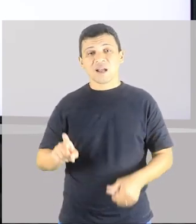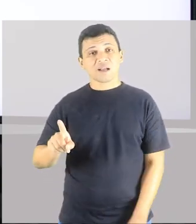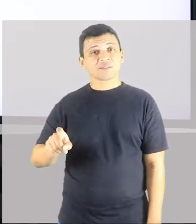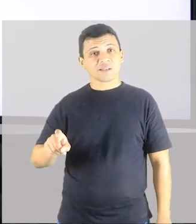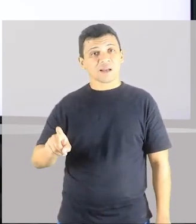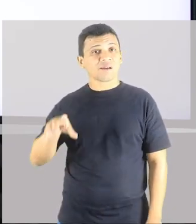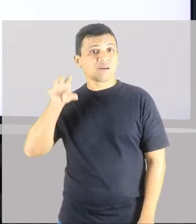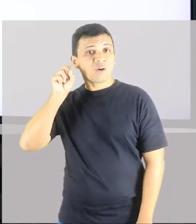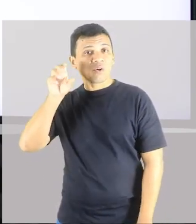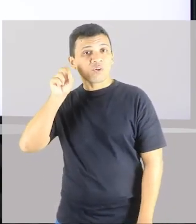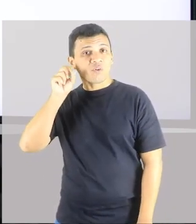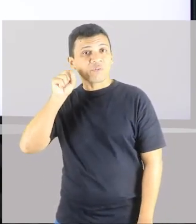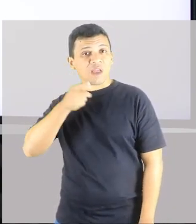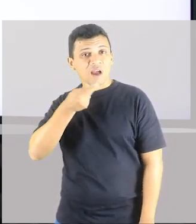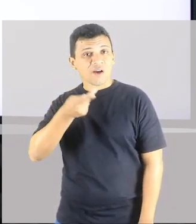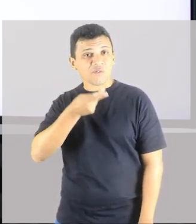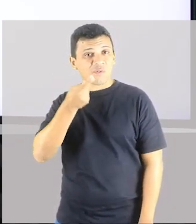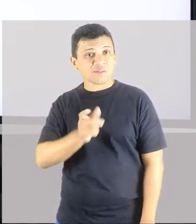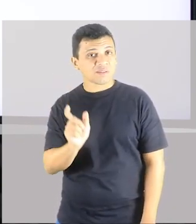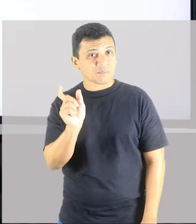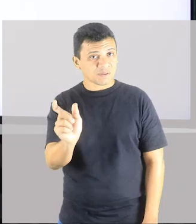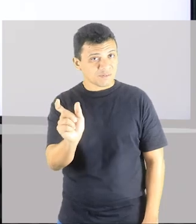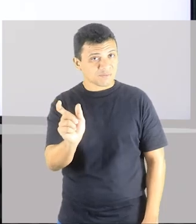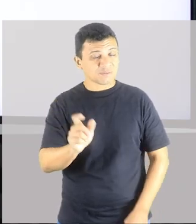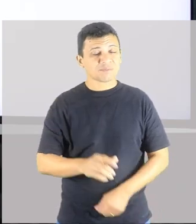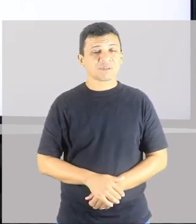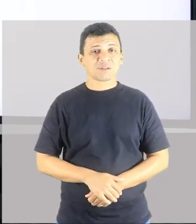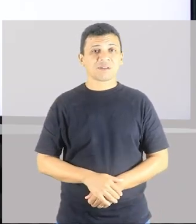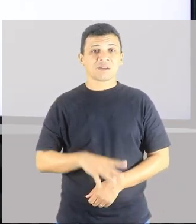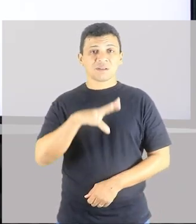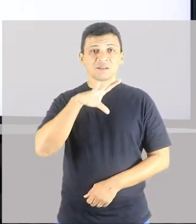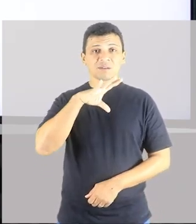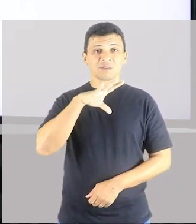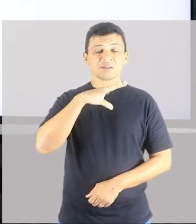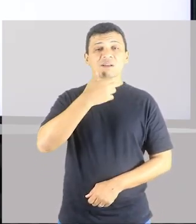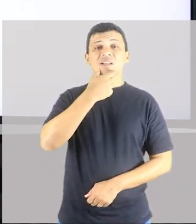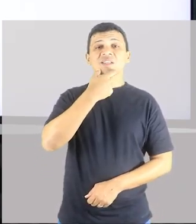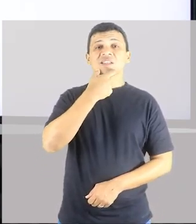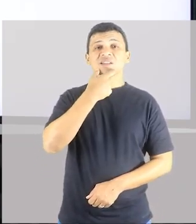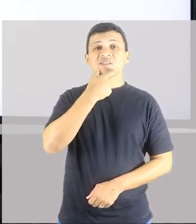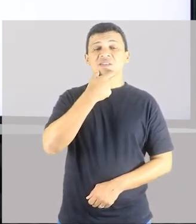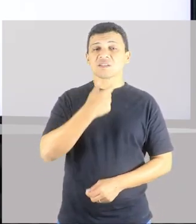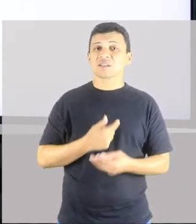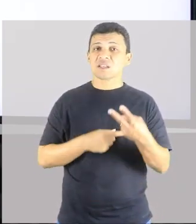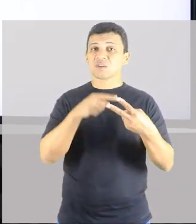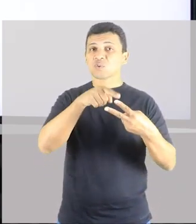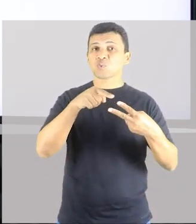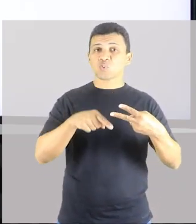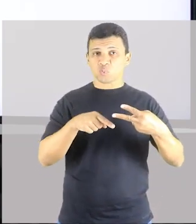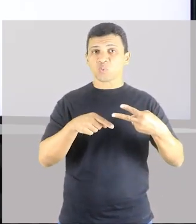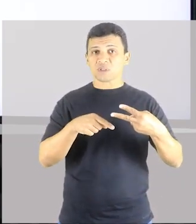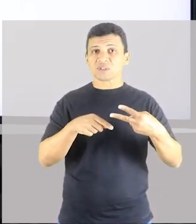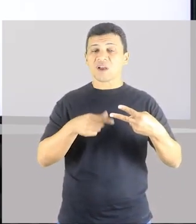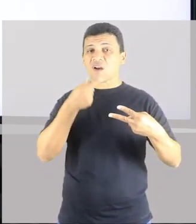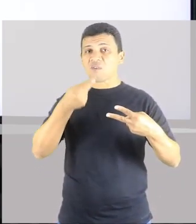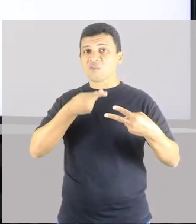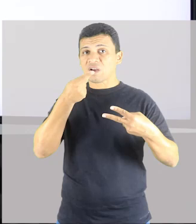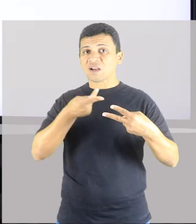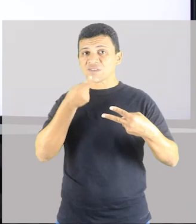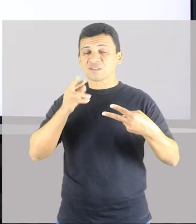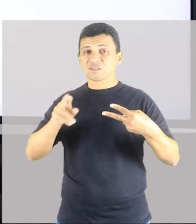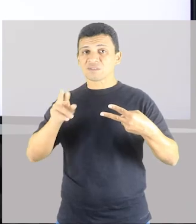e ouvir como que se pronuncia. Vocês sabem que na língua inglesa nós temos duas pronúncias que são distintas,